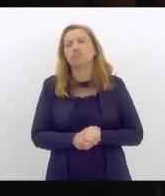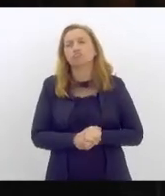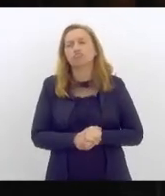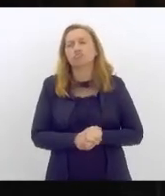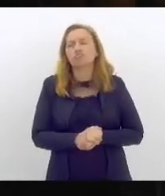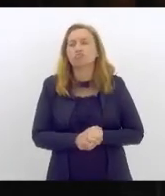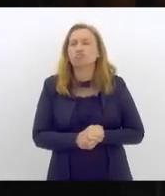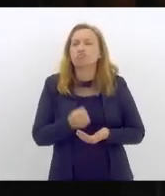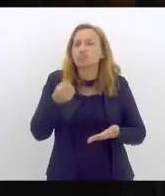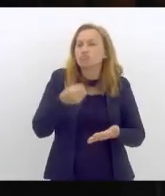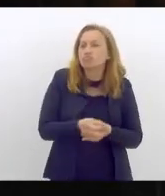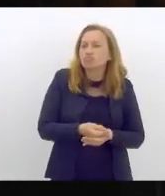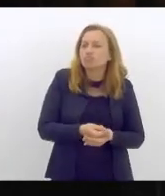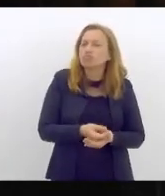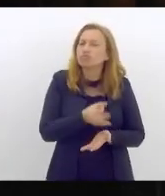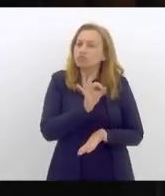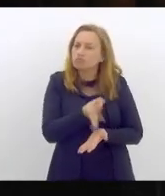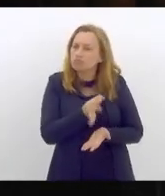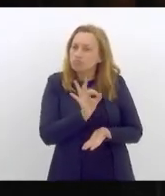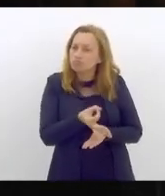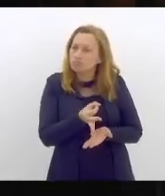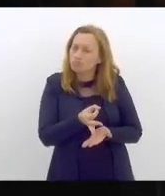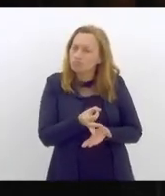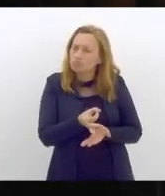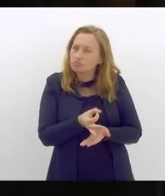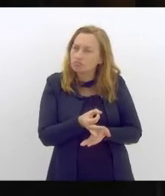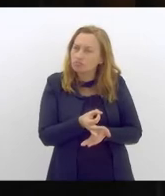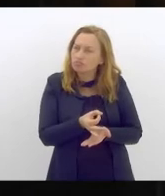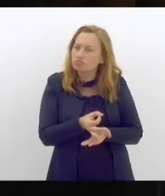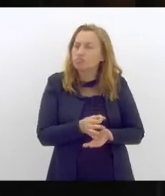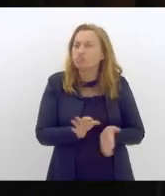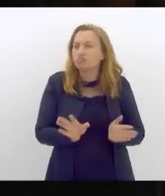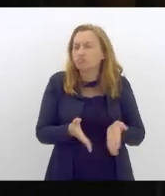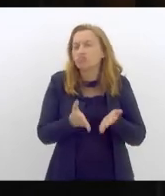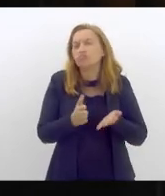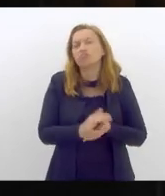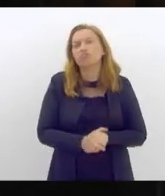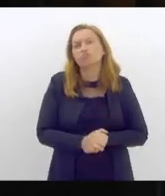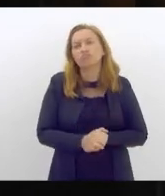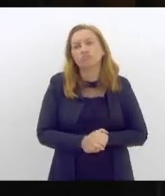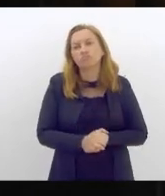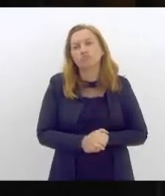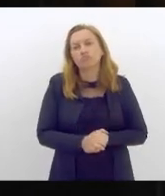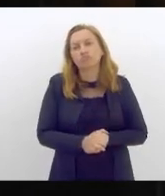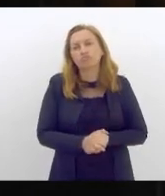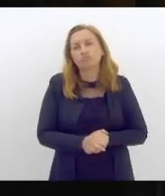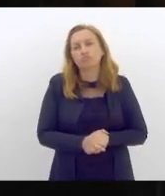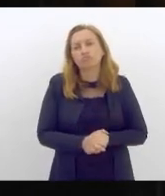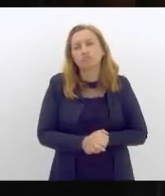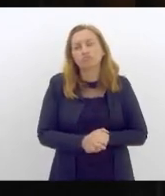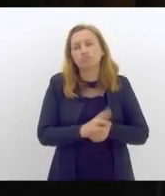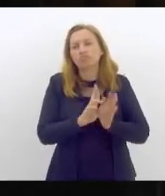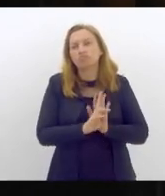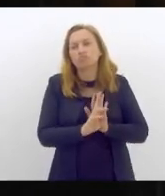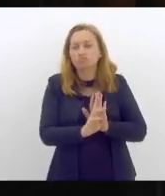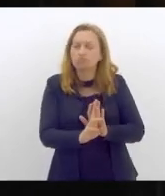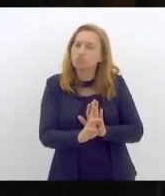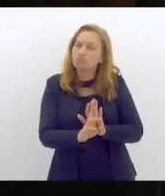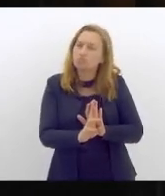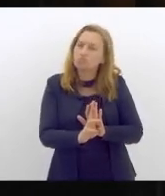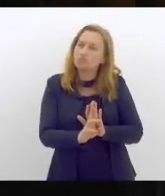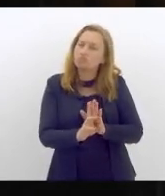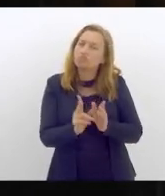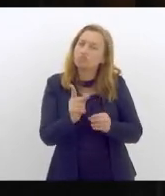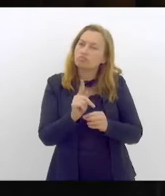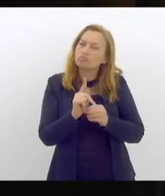aplicados de maneira correta ou sequer foram empenhados inclusive fiz uma representação para